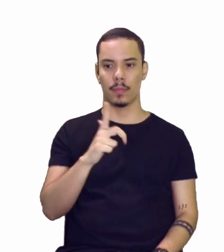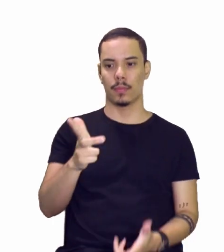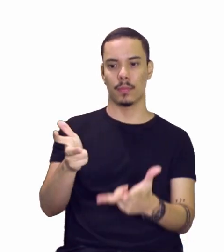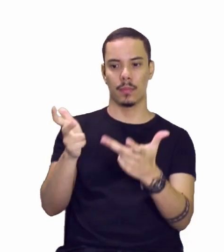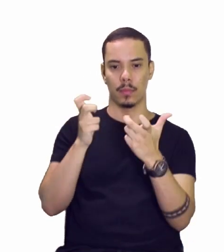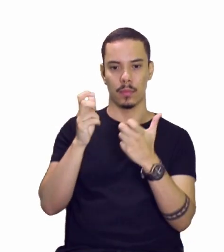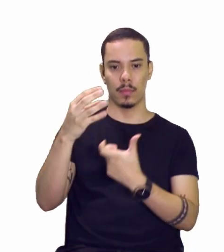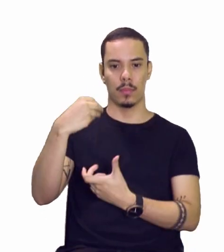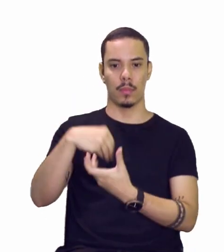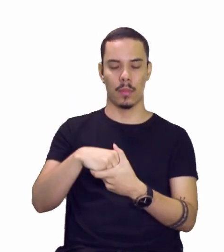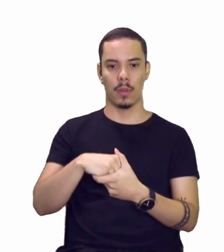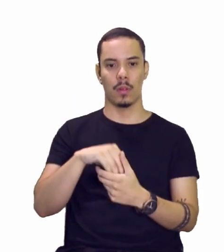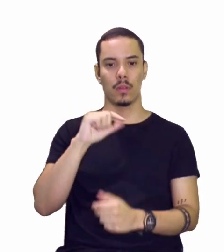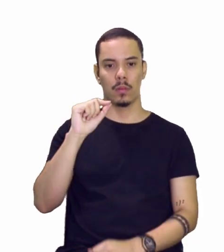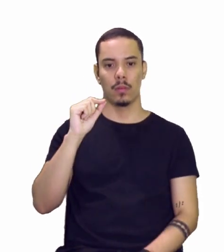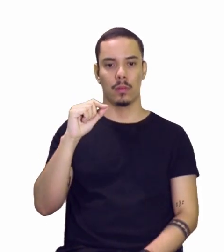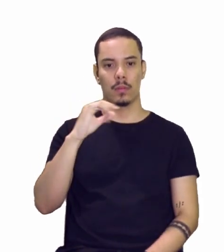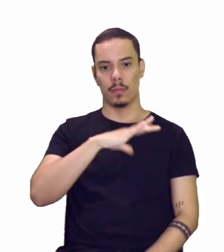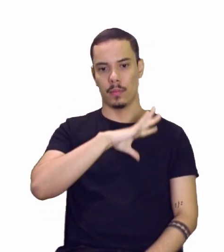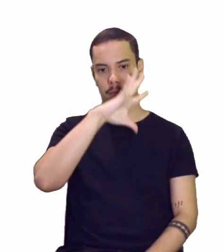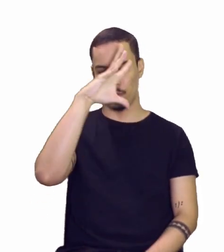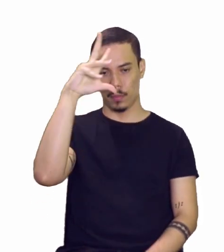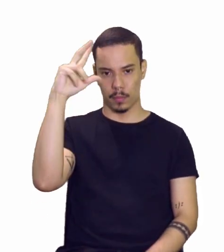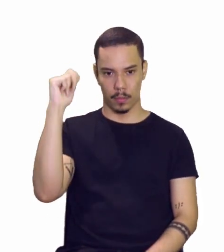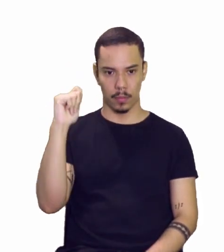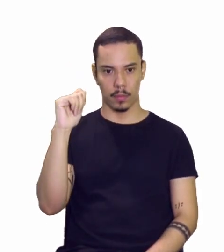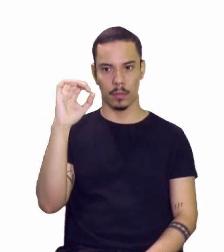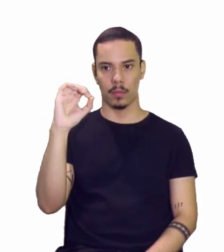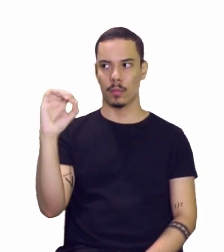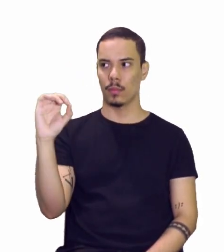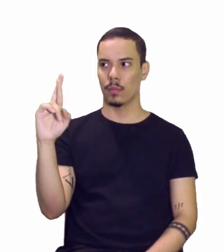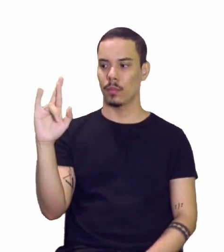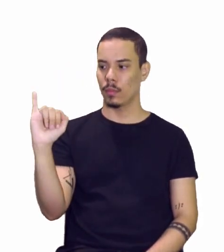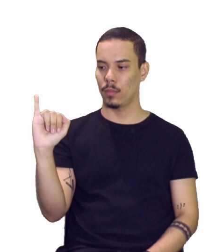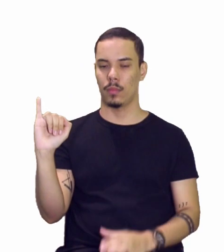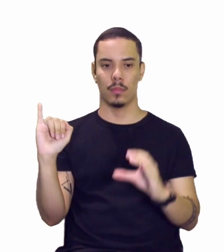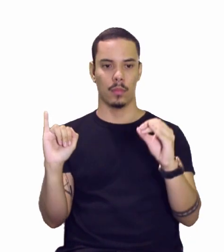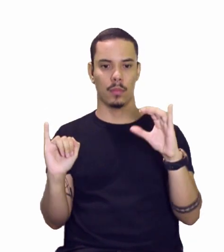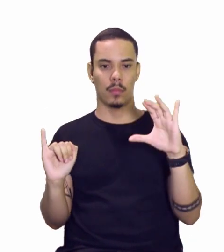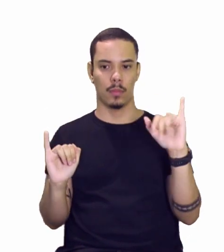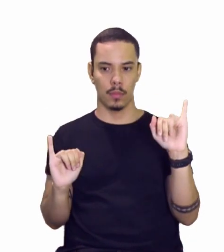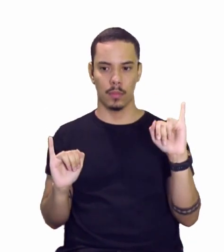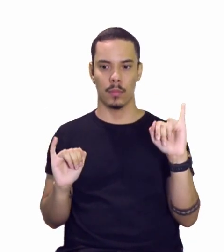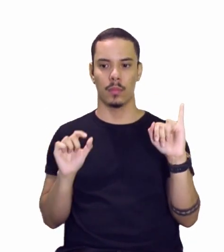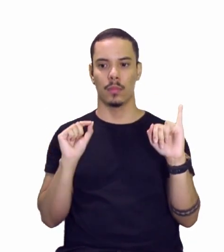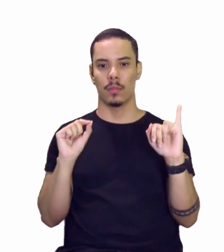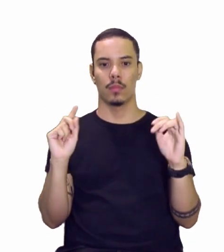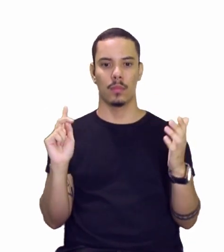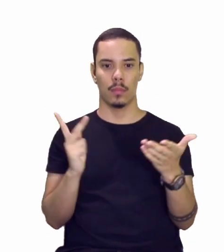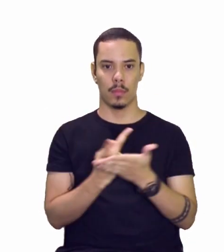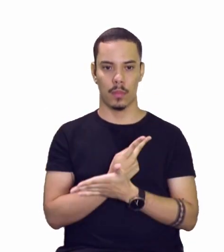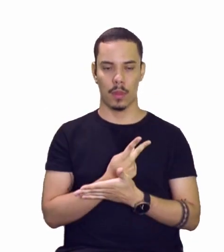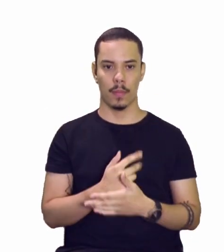a Amazônia Oriental e Ocidental, ó.